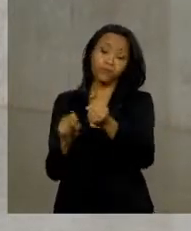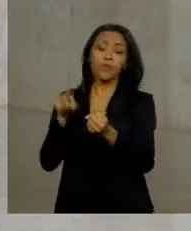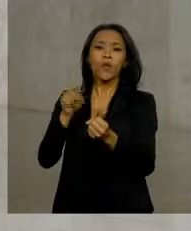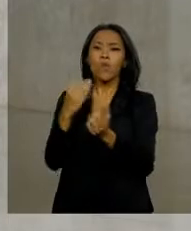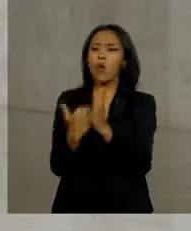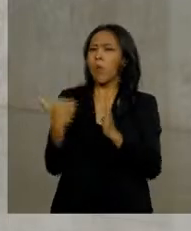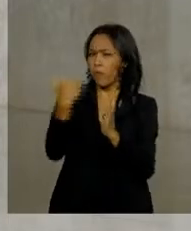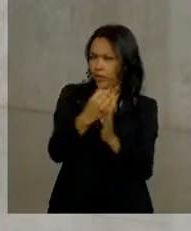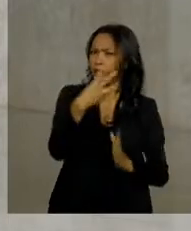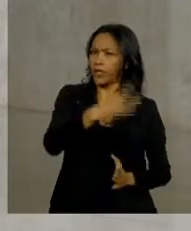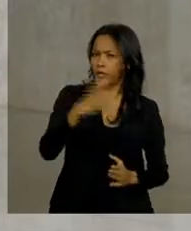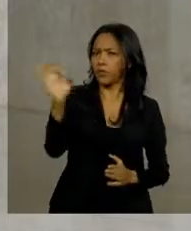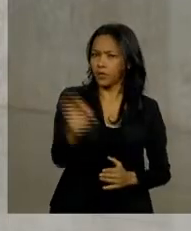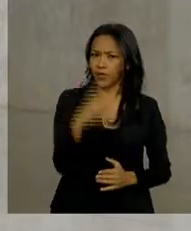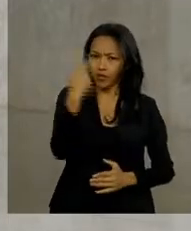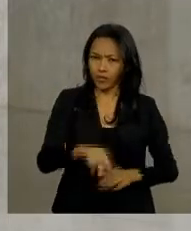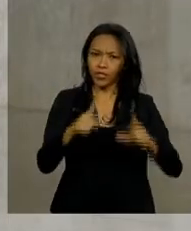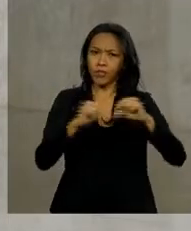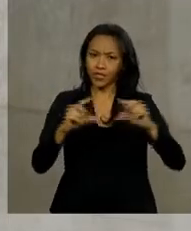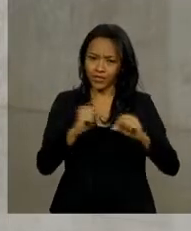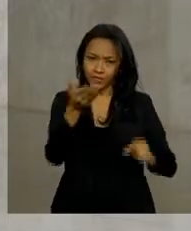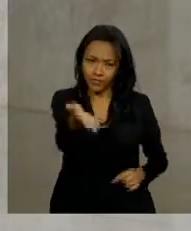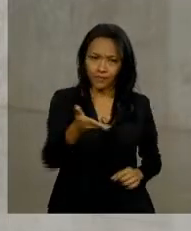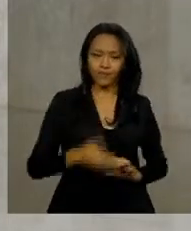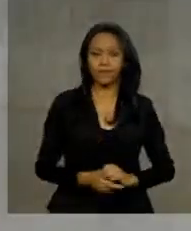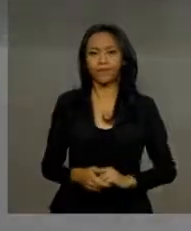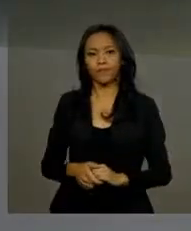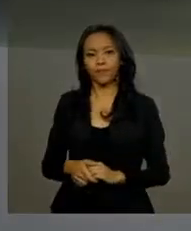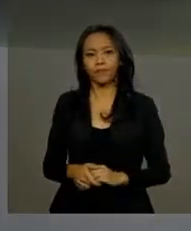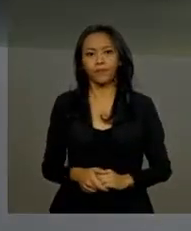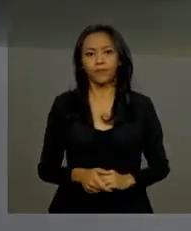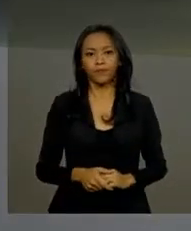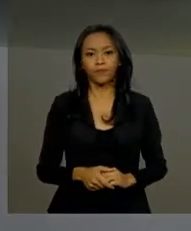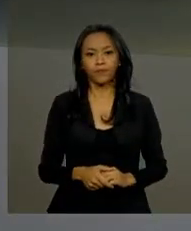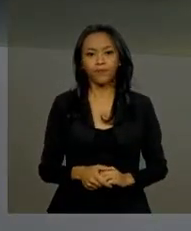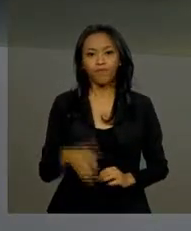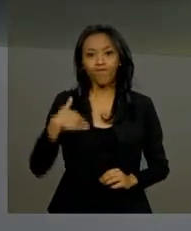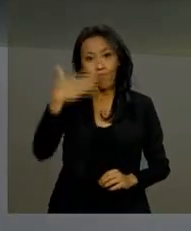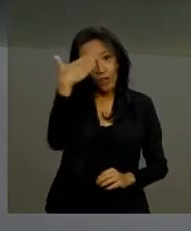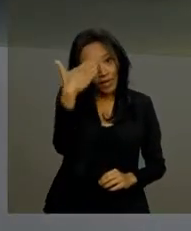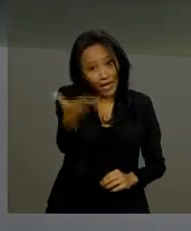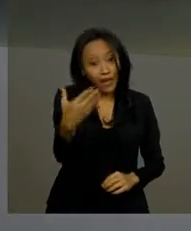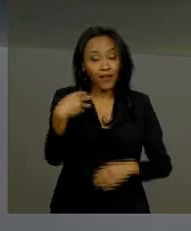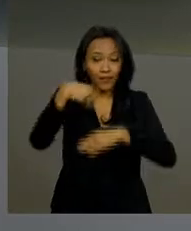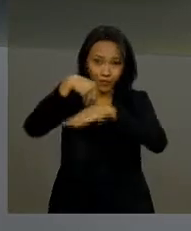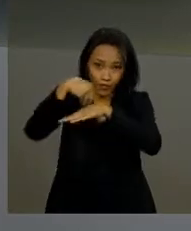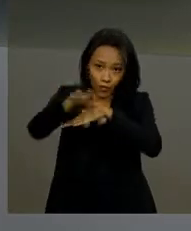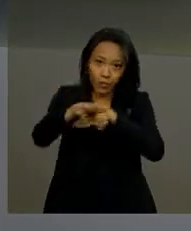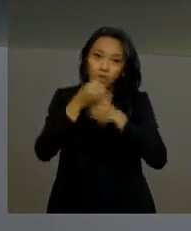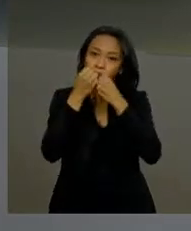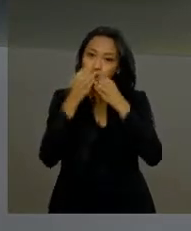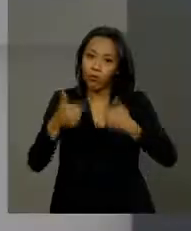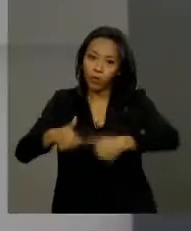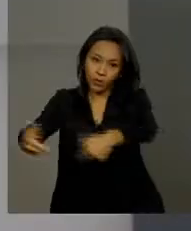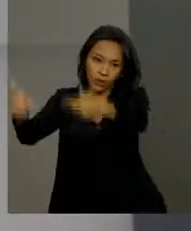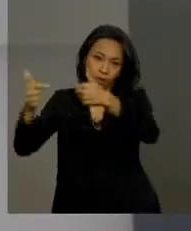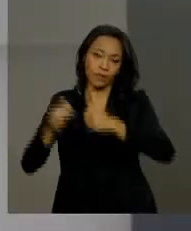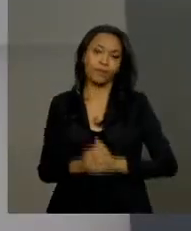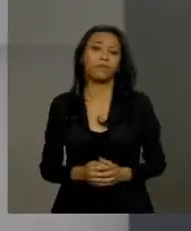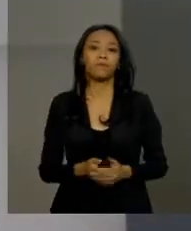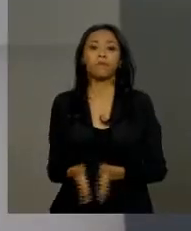de 3% de brasília cleide lopes obrigada cliente pelas informações bom trabalho